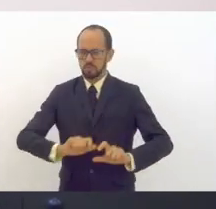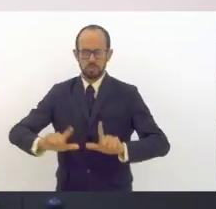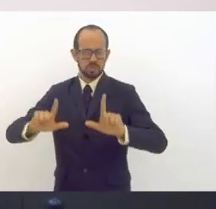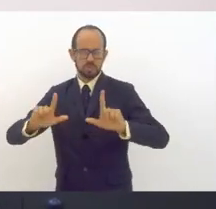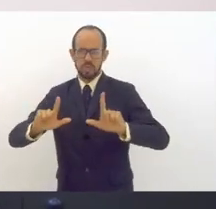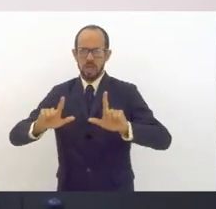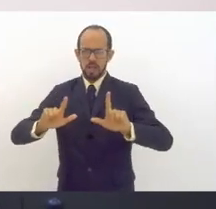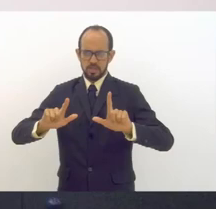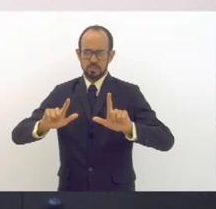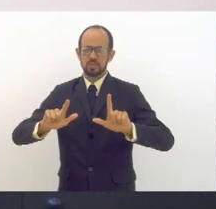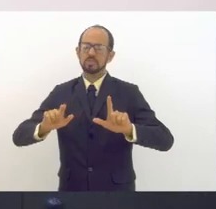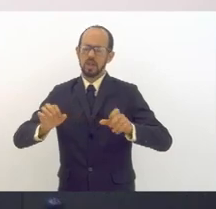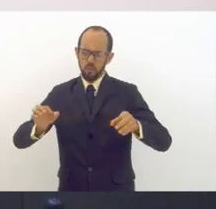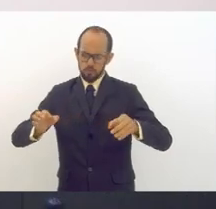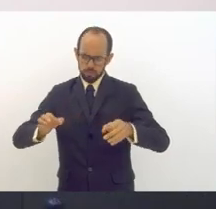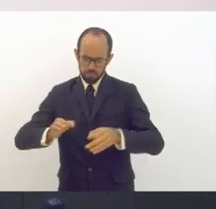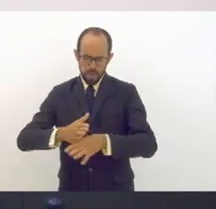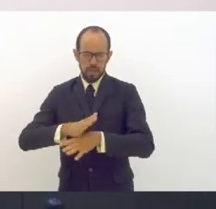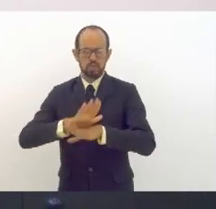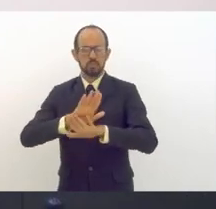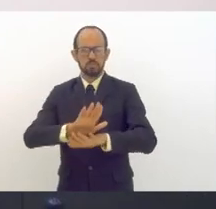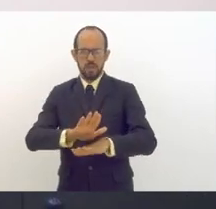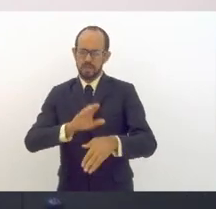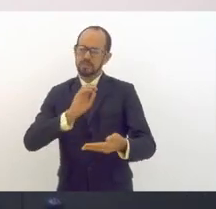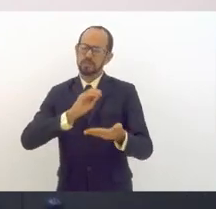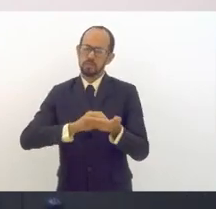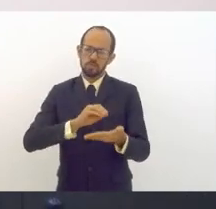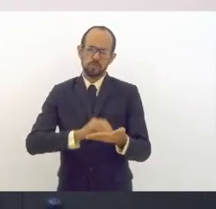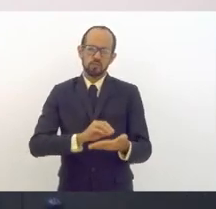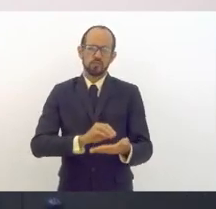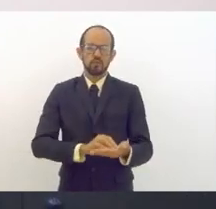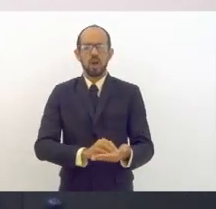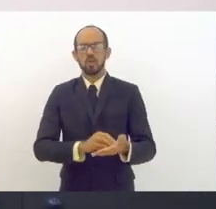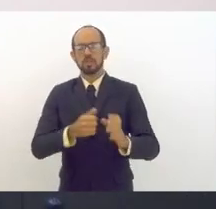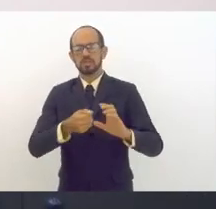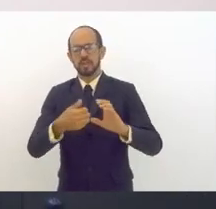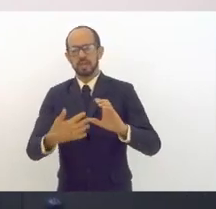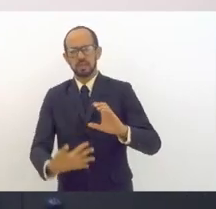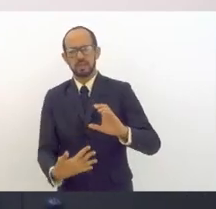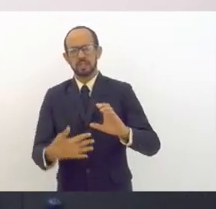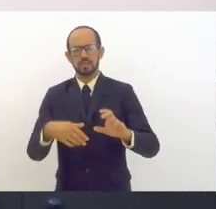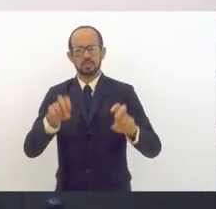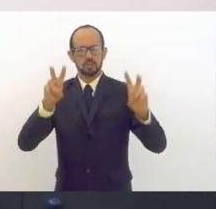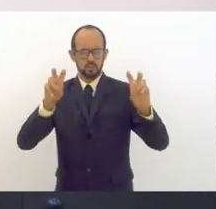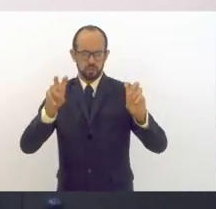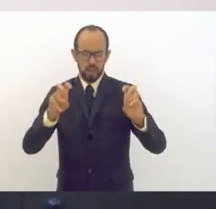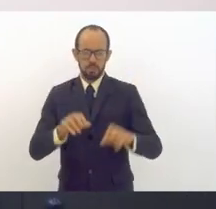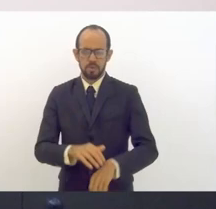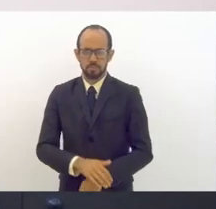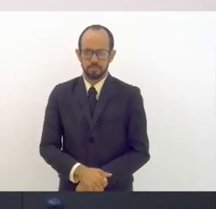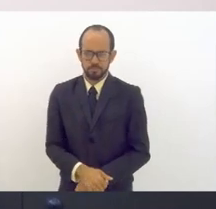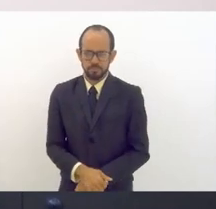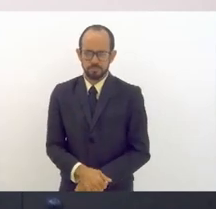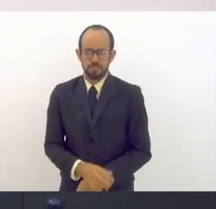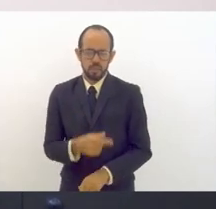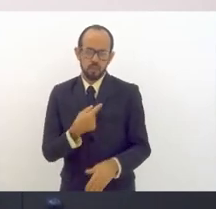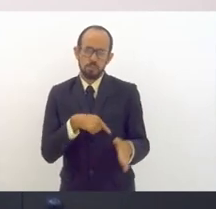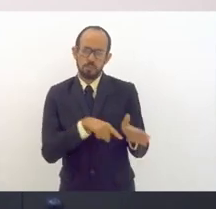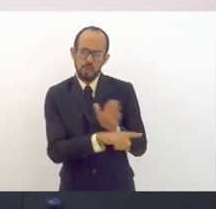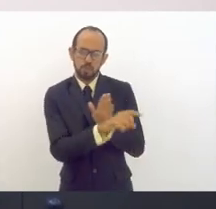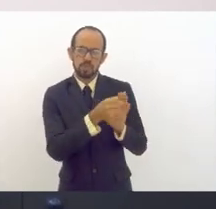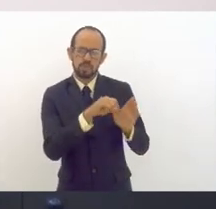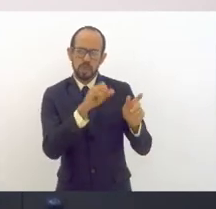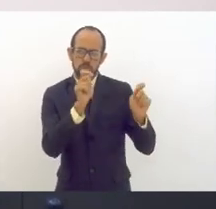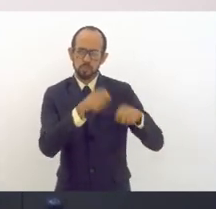a exposição está bem completa, bem diversificada, mas nos slides não consta elemento de balanço sobre esse tema. Então, queria saber se é possível algum balanço nesse